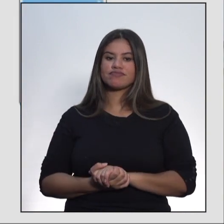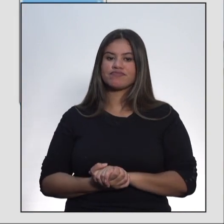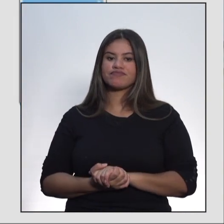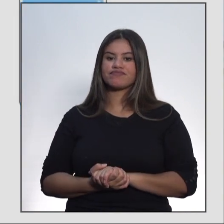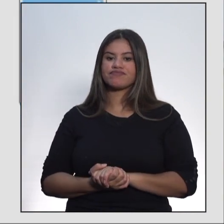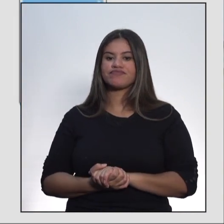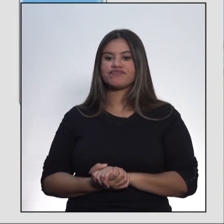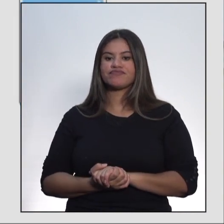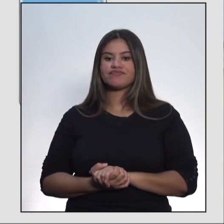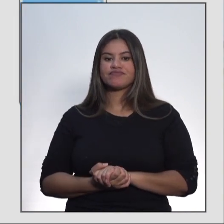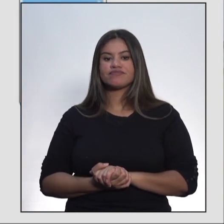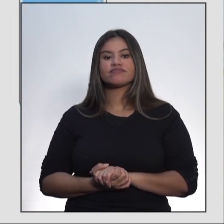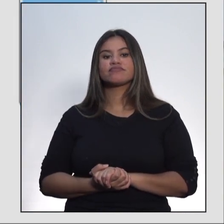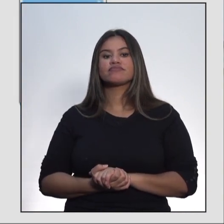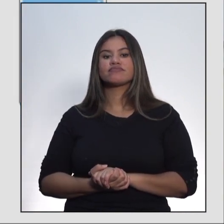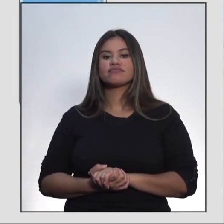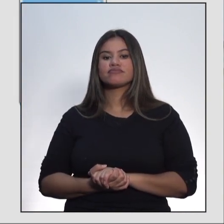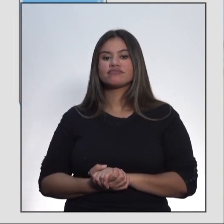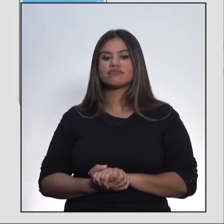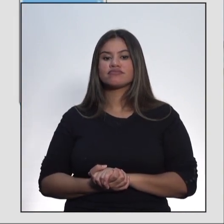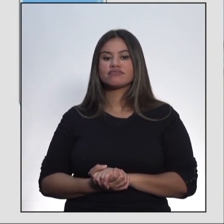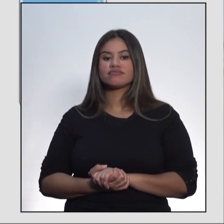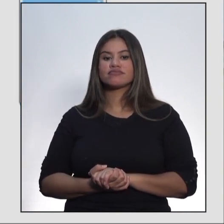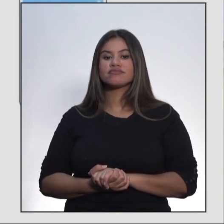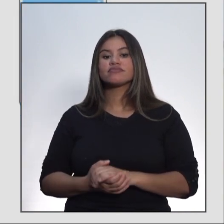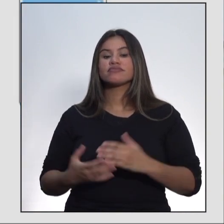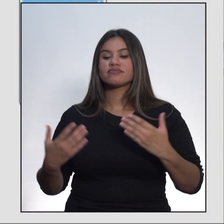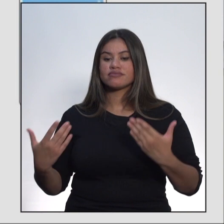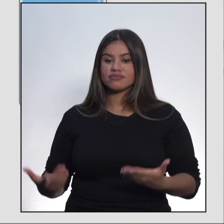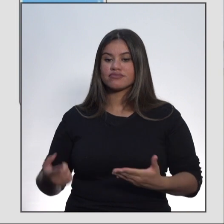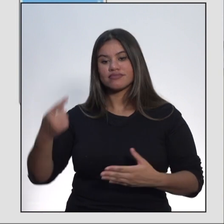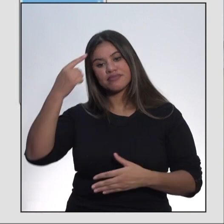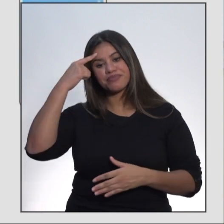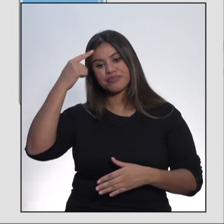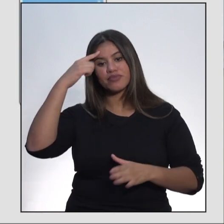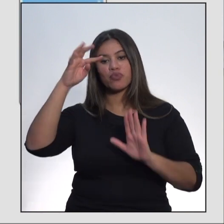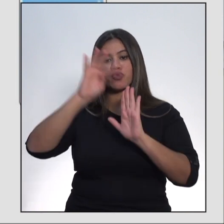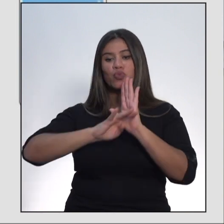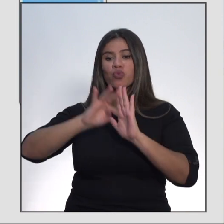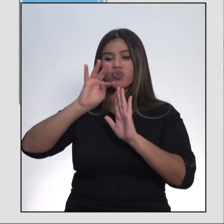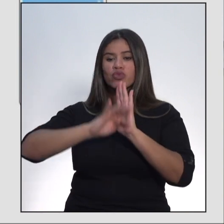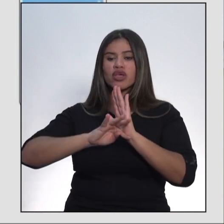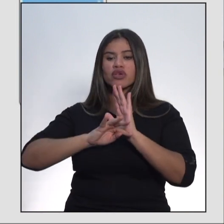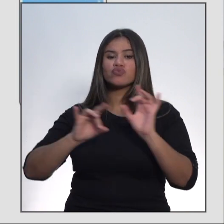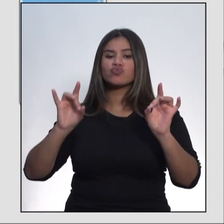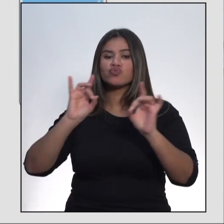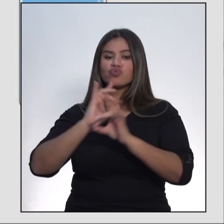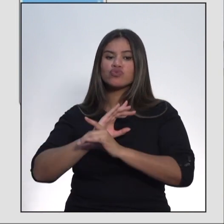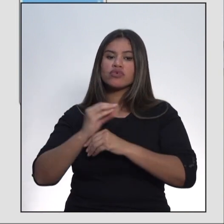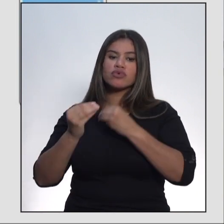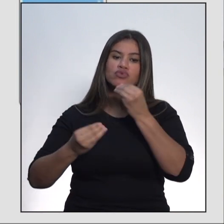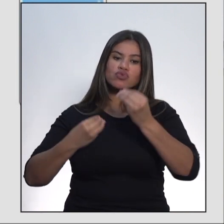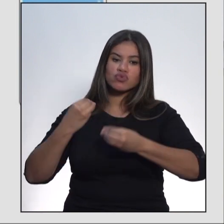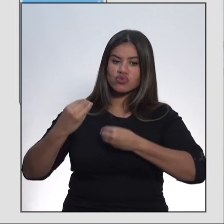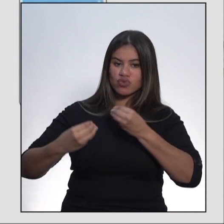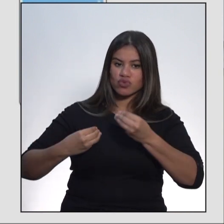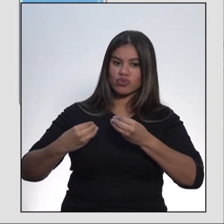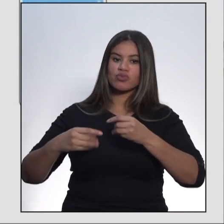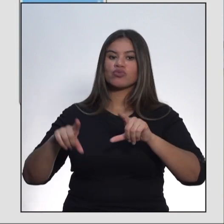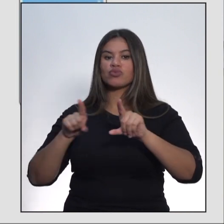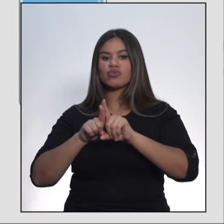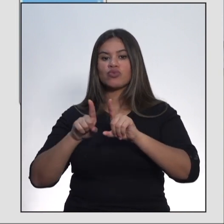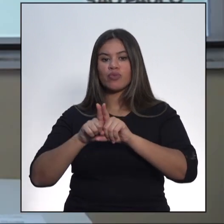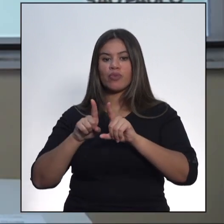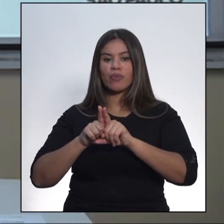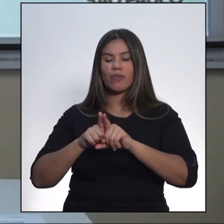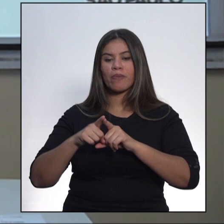Pense na melhor forma possível de concluir seu texto. Retome o que foi